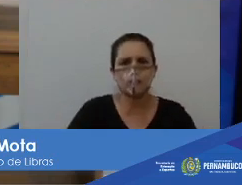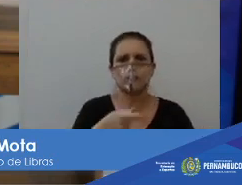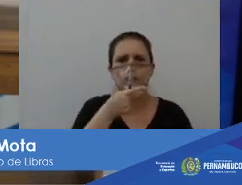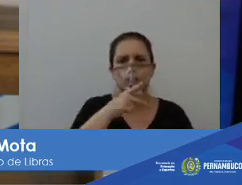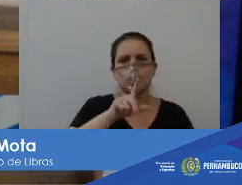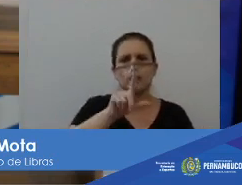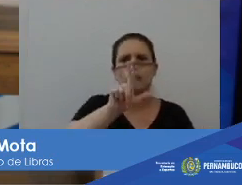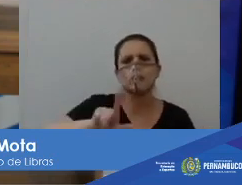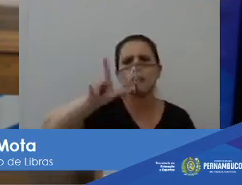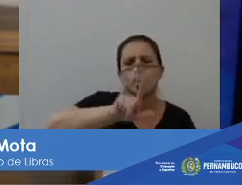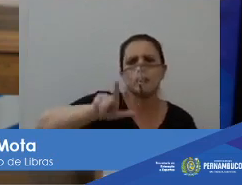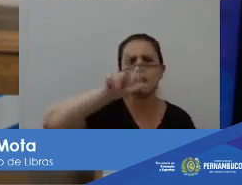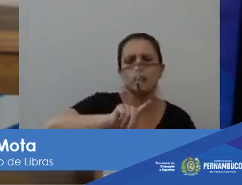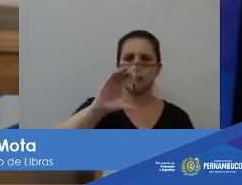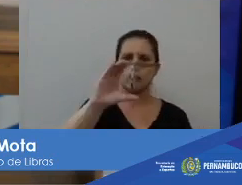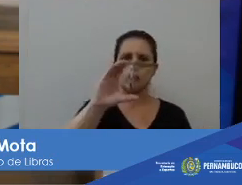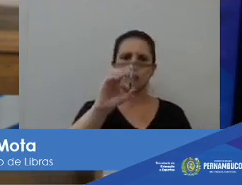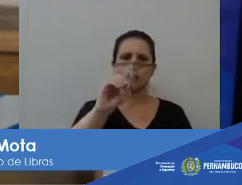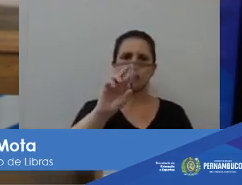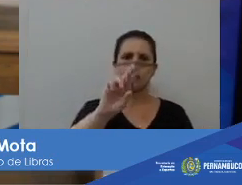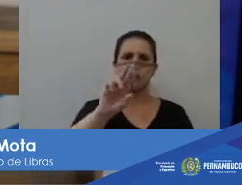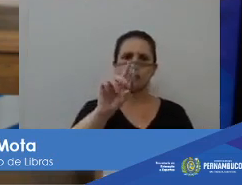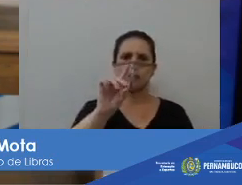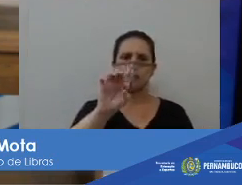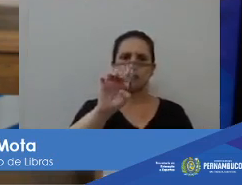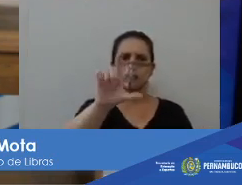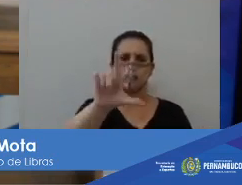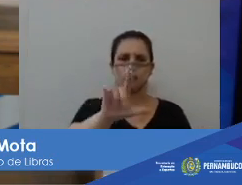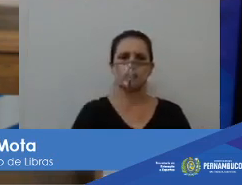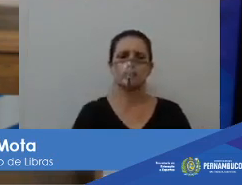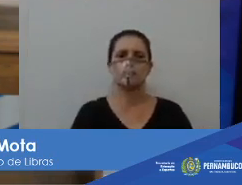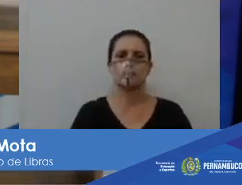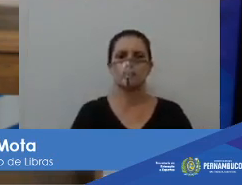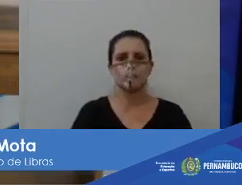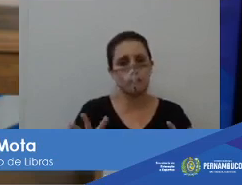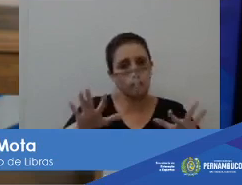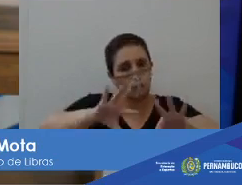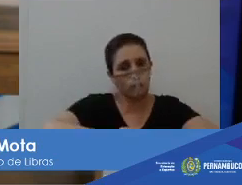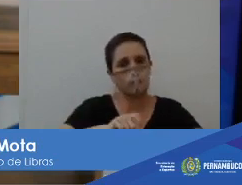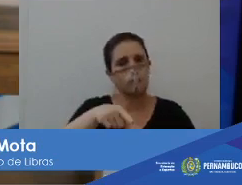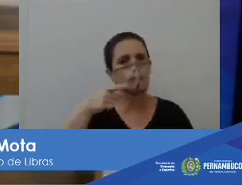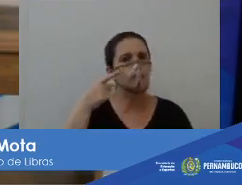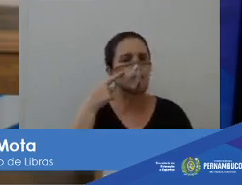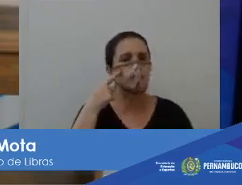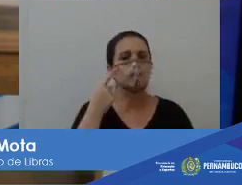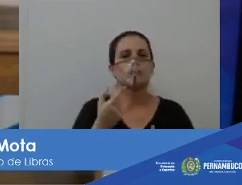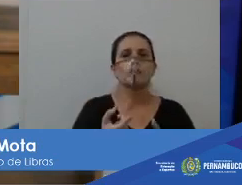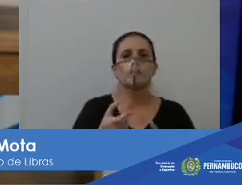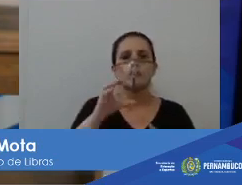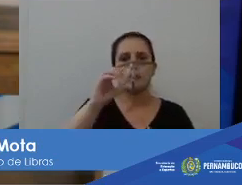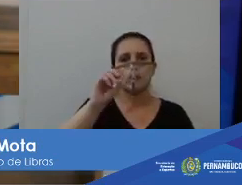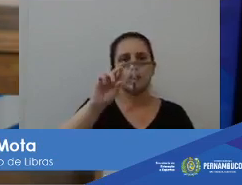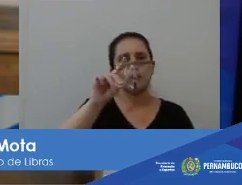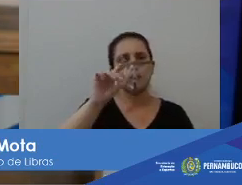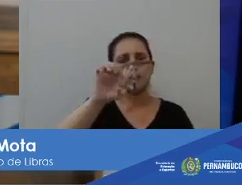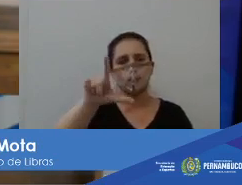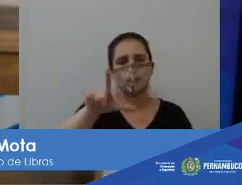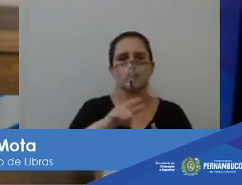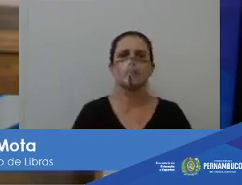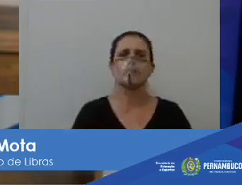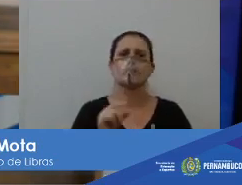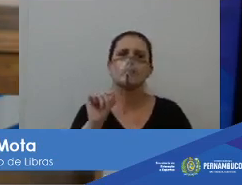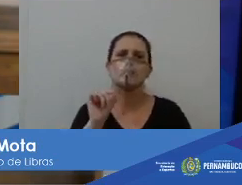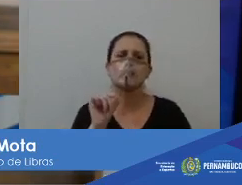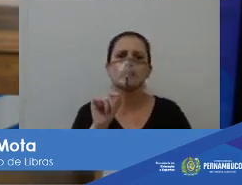de cordel. Gente, é importantíssimo a gente saber disso, tá? Vou encerrar para vocês se ligarem, ó. A literatura de cordel apresenta, como todo gênero textual,